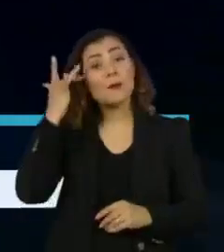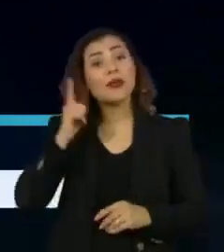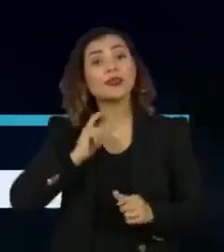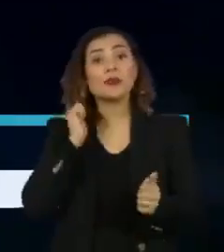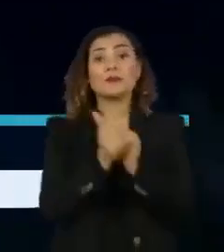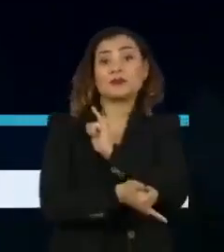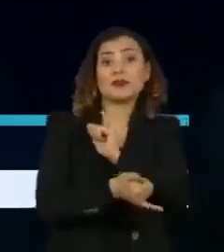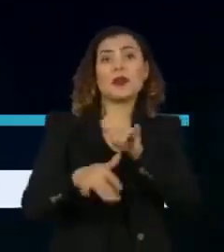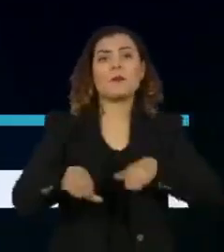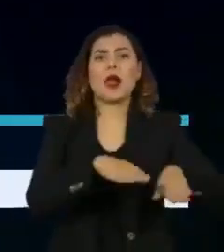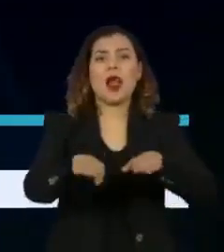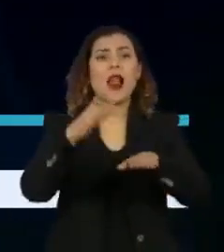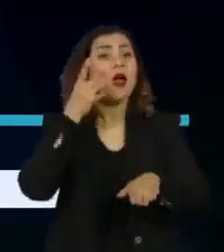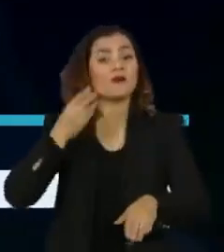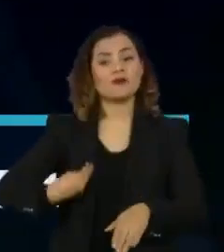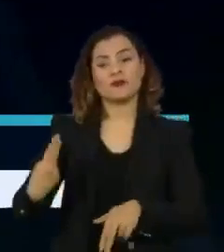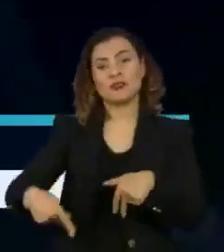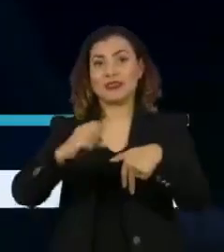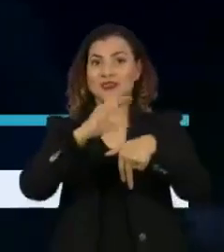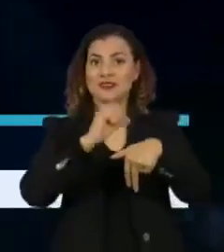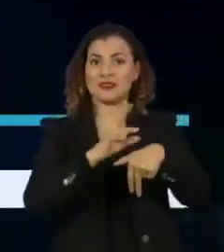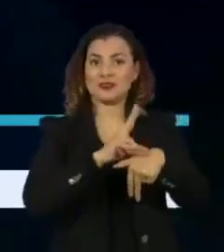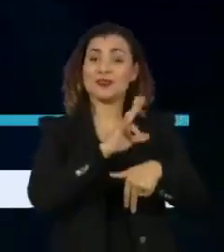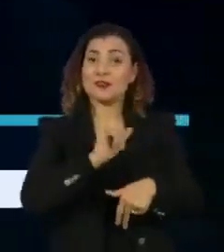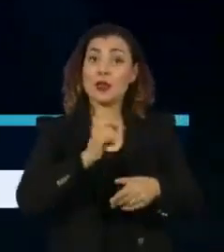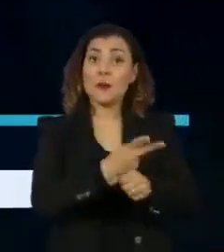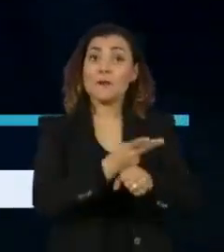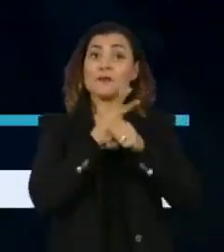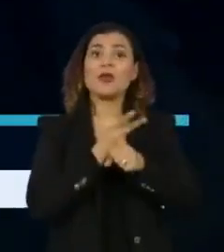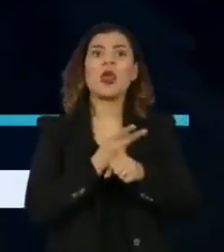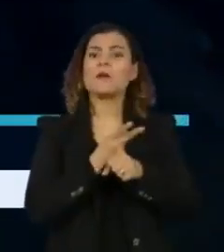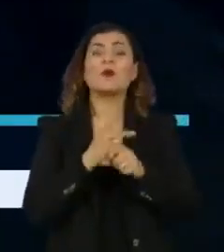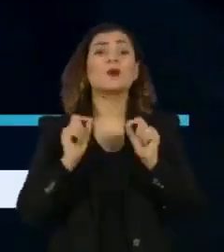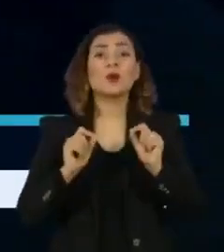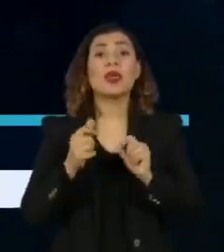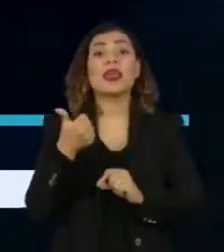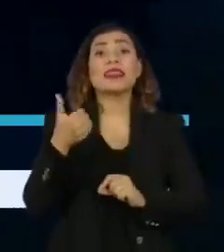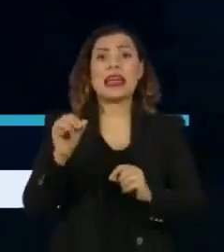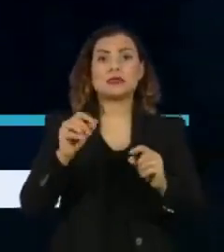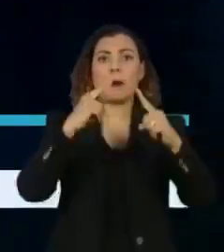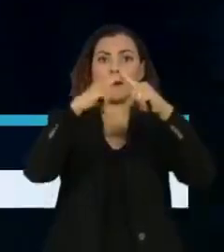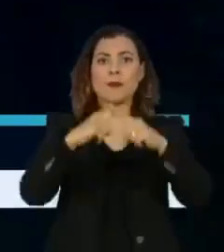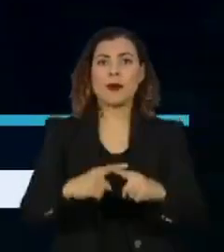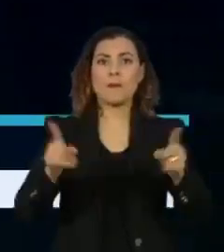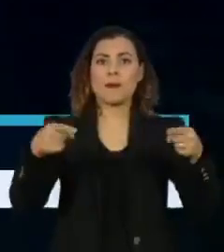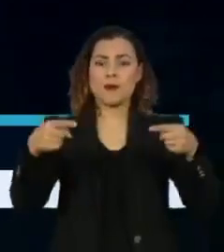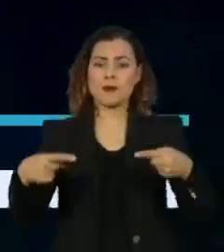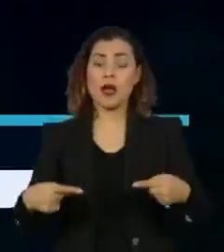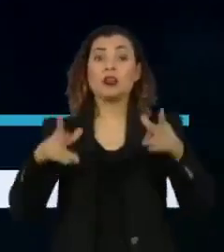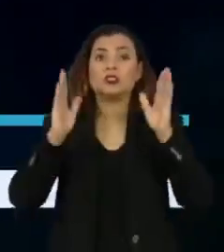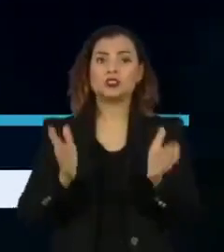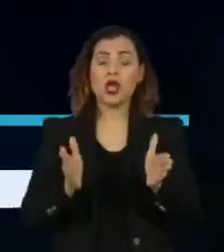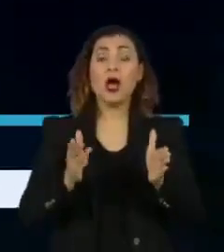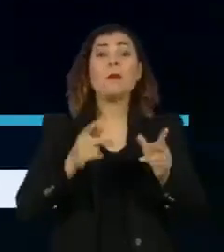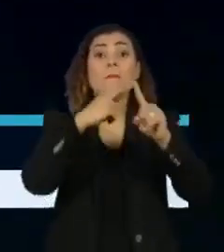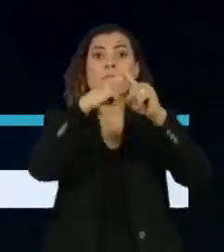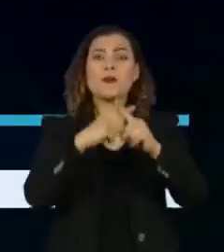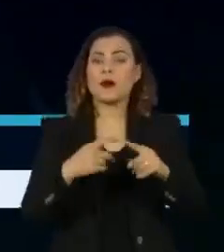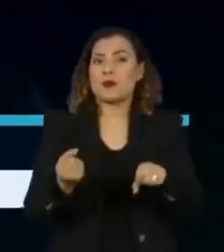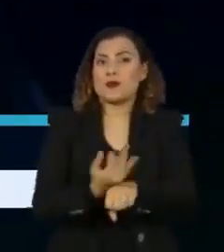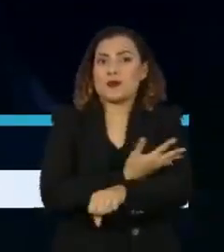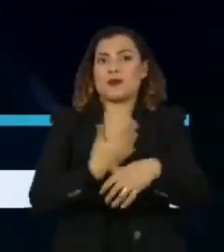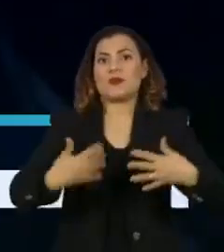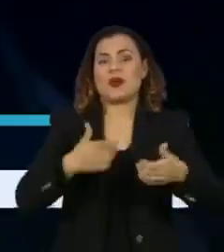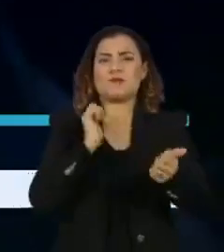Tem Fórmula Indy ao vivo aqui na TV Cultura. É o Grande Prêmio de Mid-Ohio, a 10ª etapa da temporada. E a prova promete muita emoção